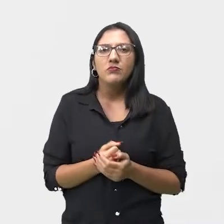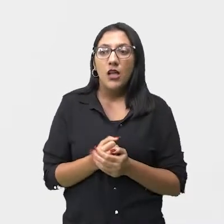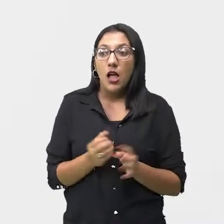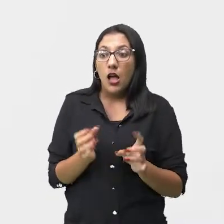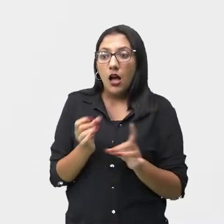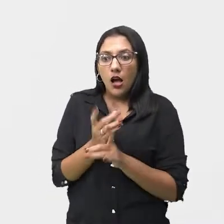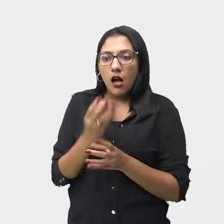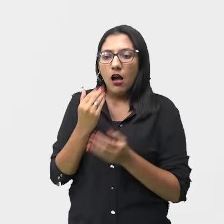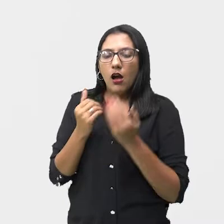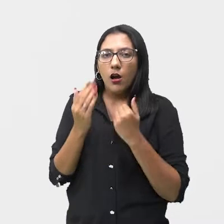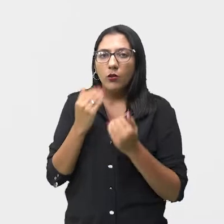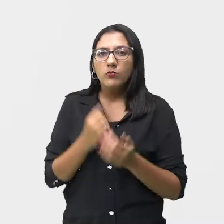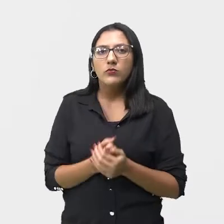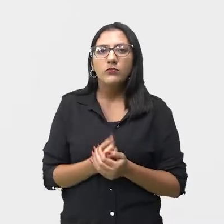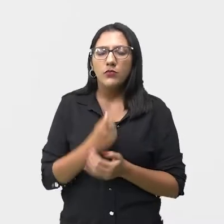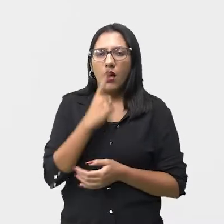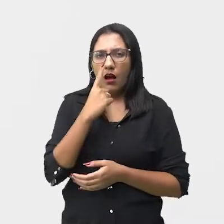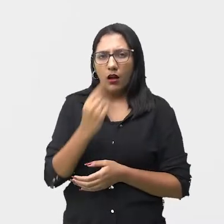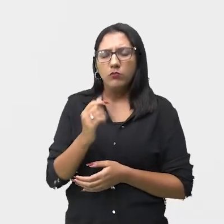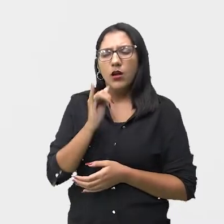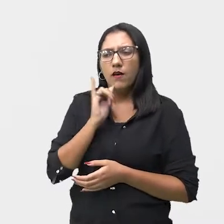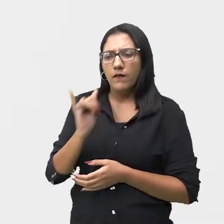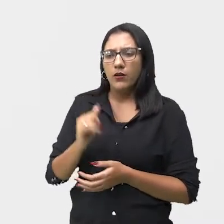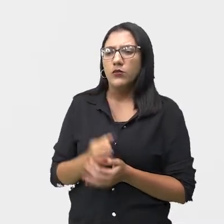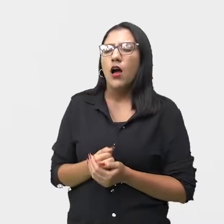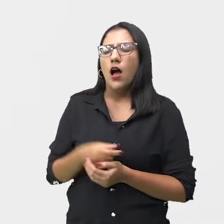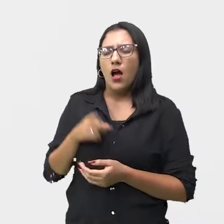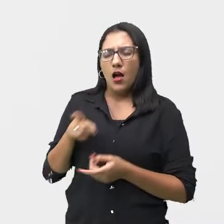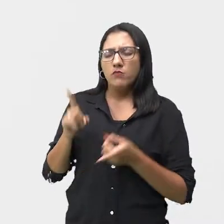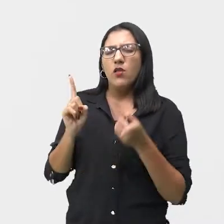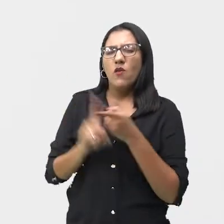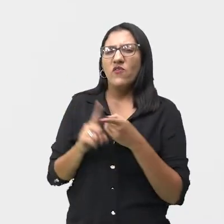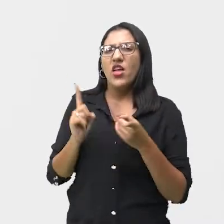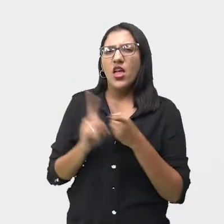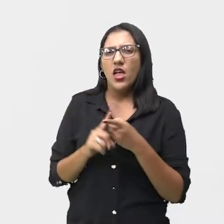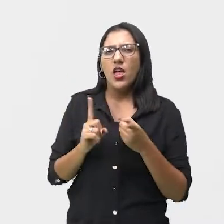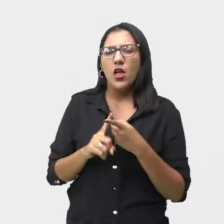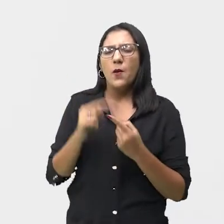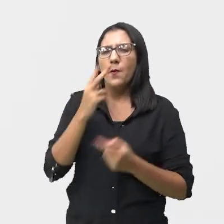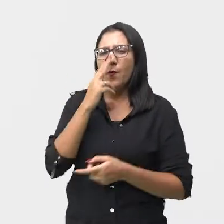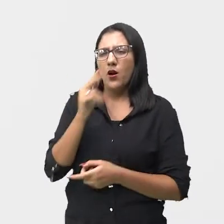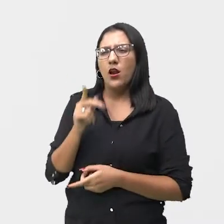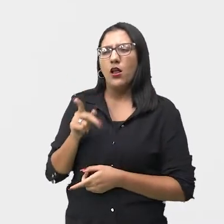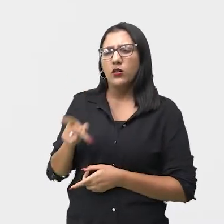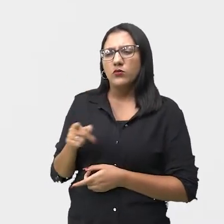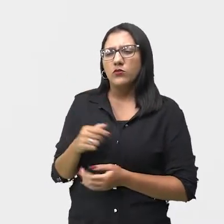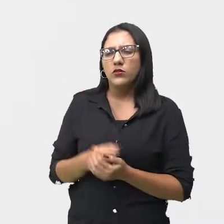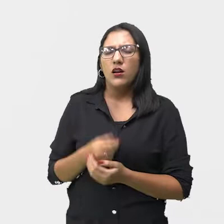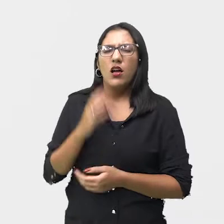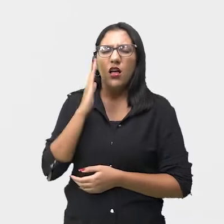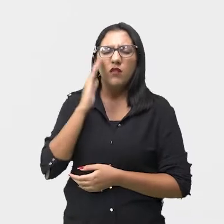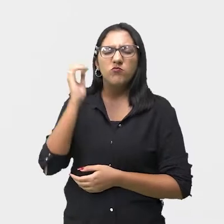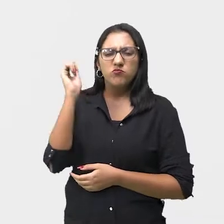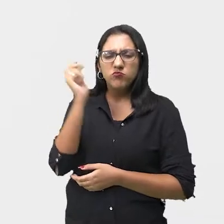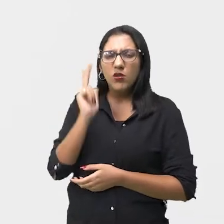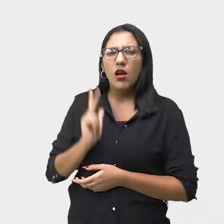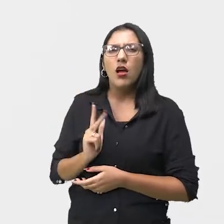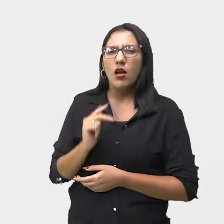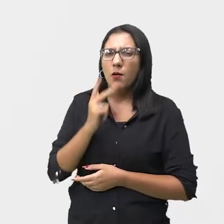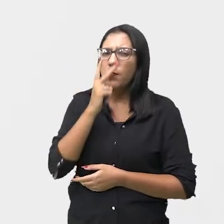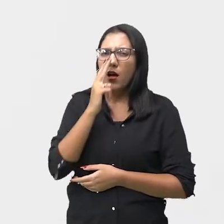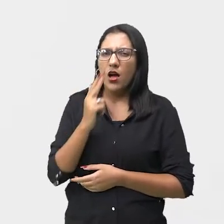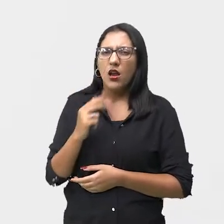tucano disse: isto, comadre, é para você não querer se fazer mais sabida que